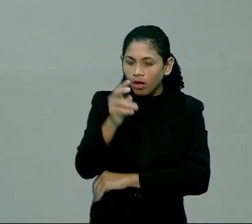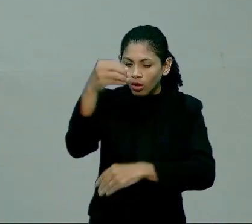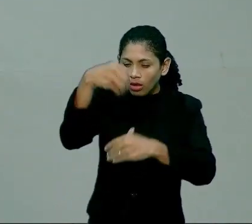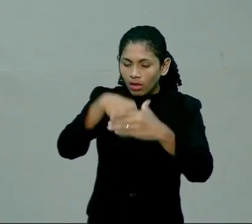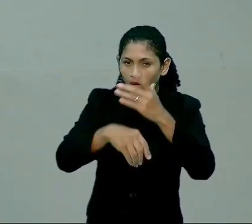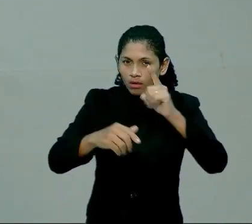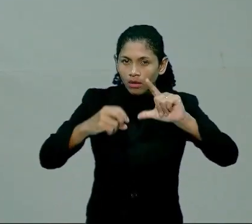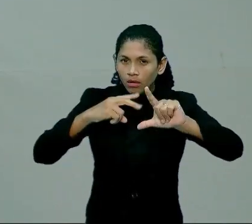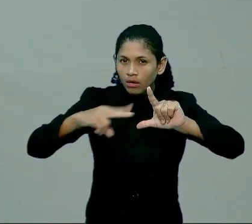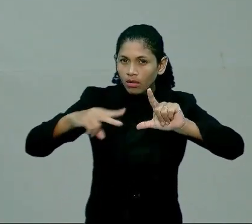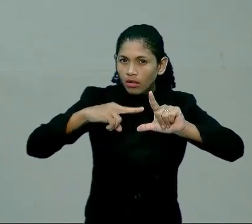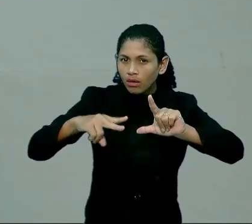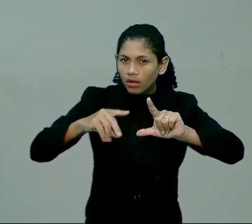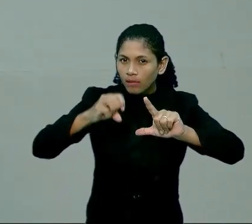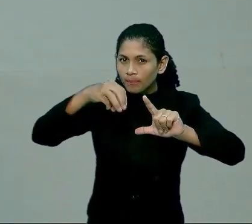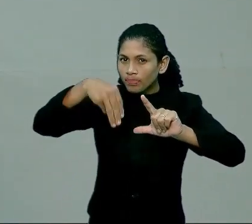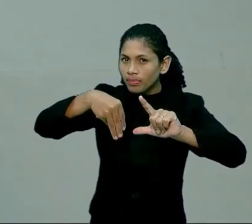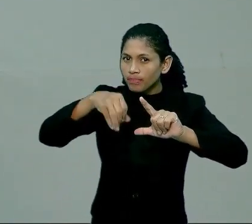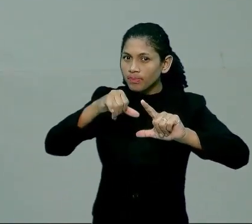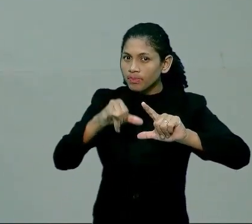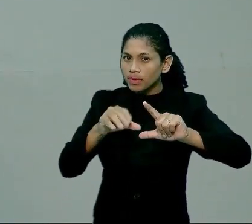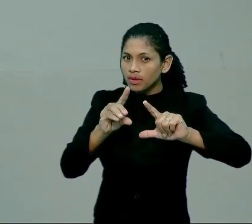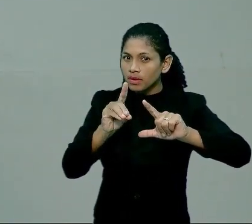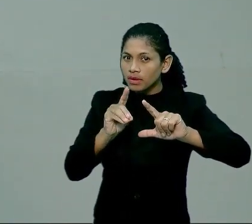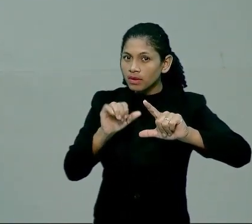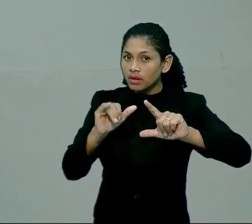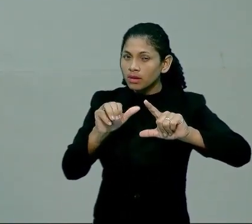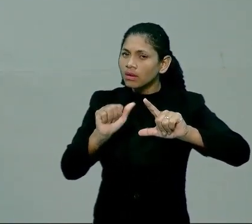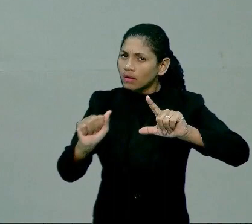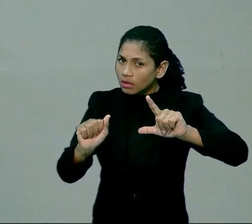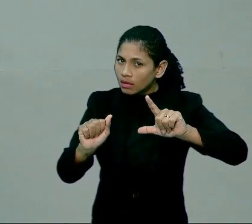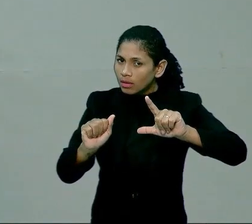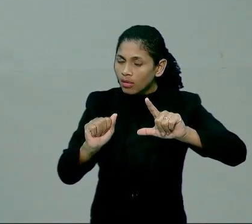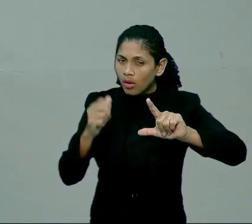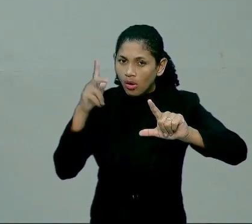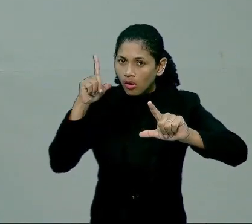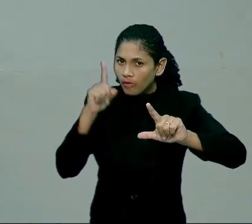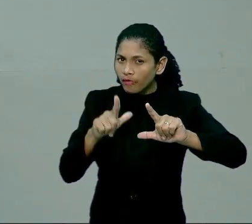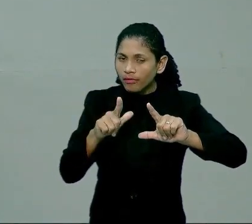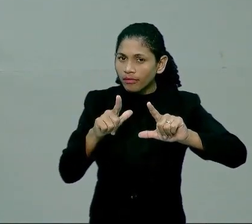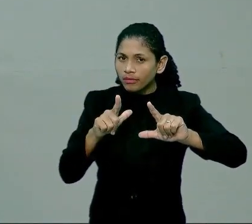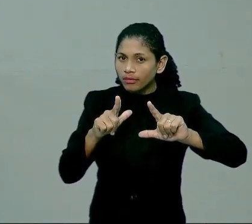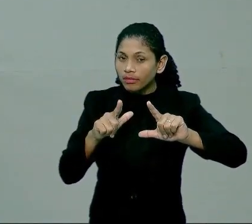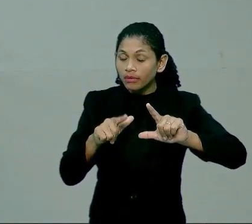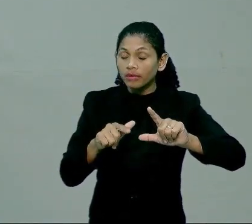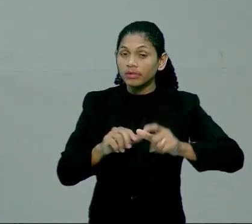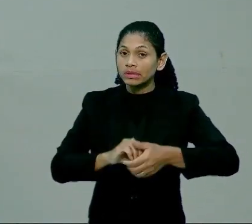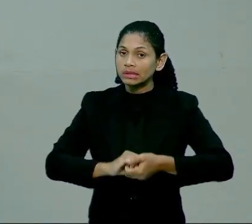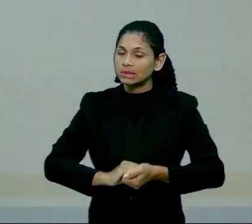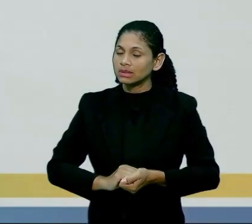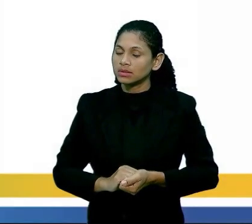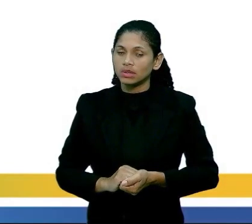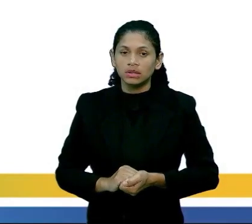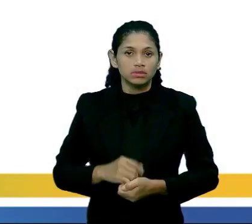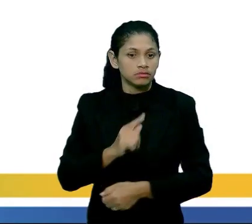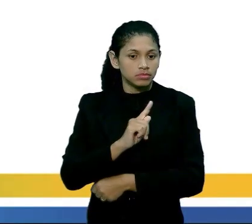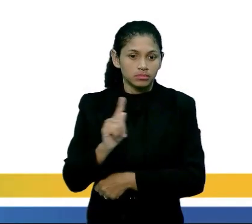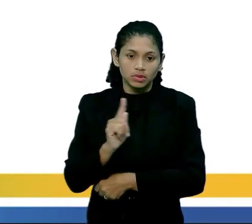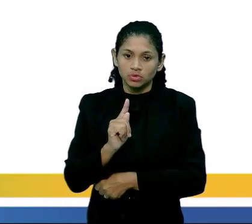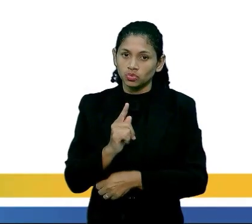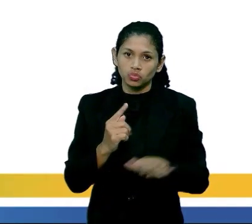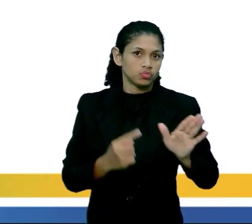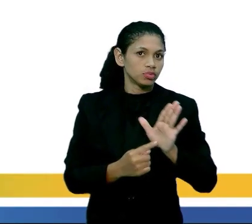olha, existem diversos corpos e nem todos os corpos são divulgados e exibidos na mesma proporção. Então, a gente já